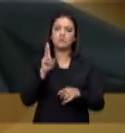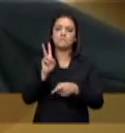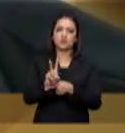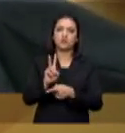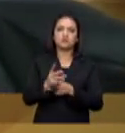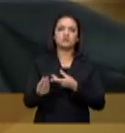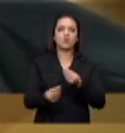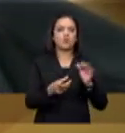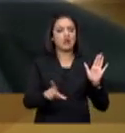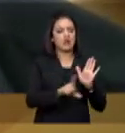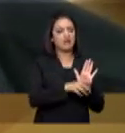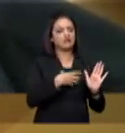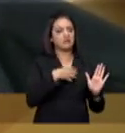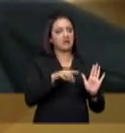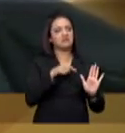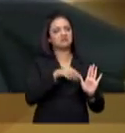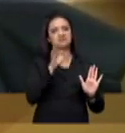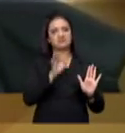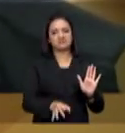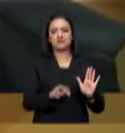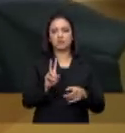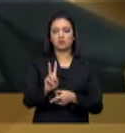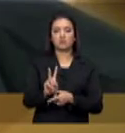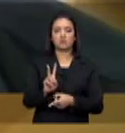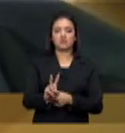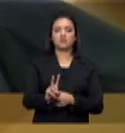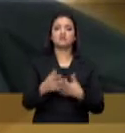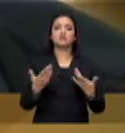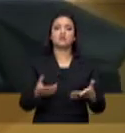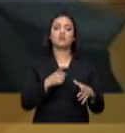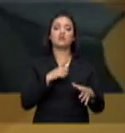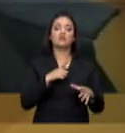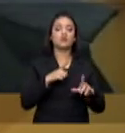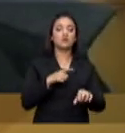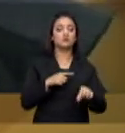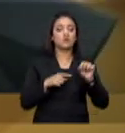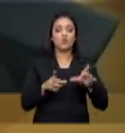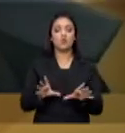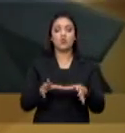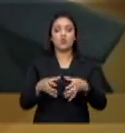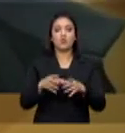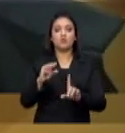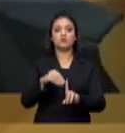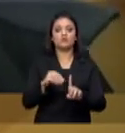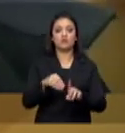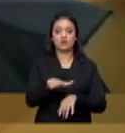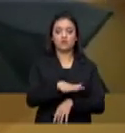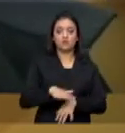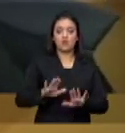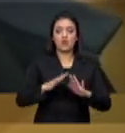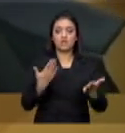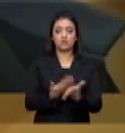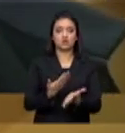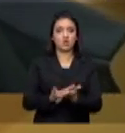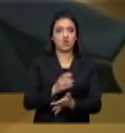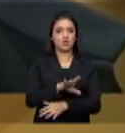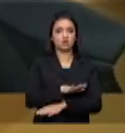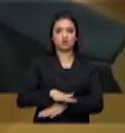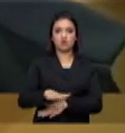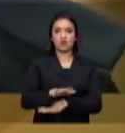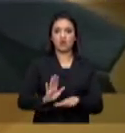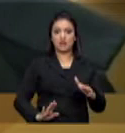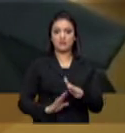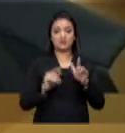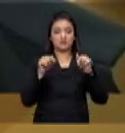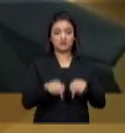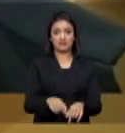pela lei baiana e que essa lei baiana, escolhendo um grupo vulnerável num pequeno espaço e limitando ali a propaganda